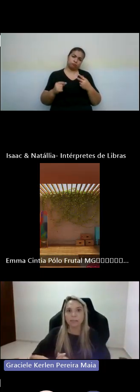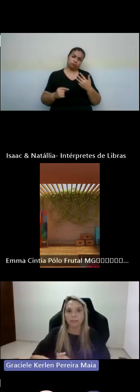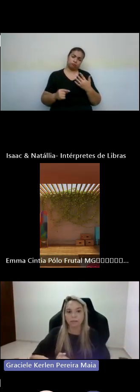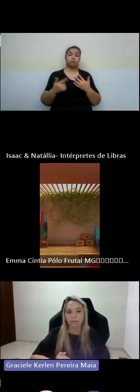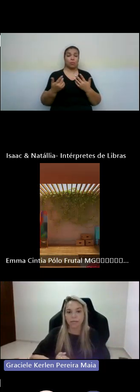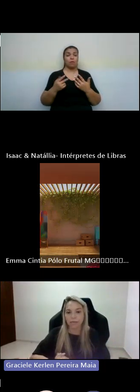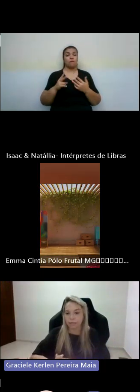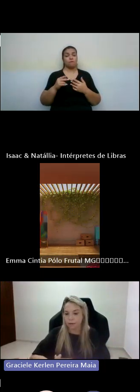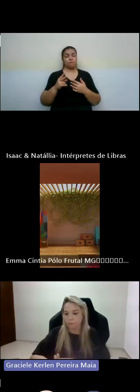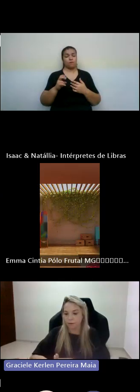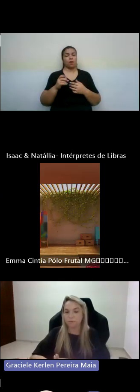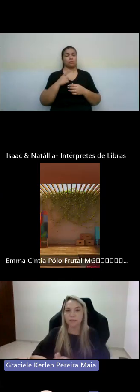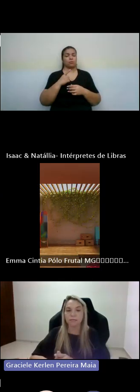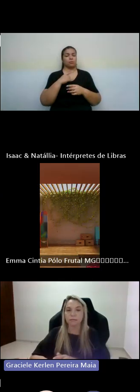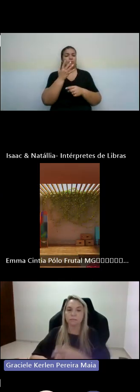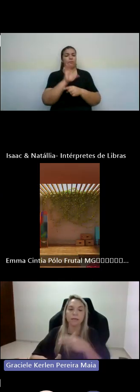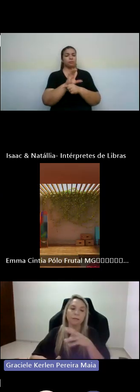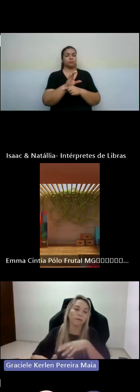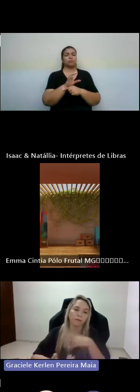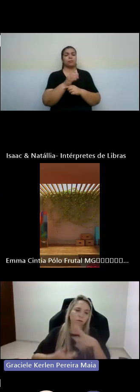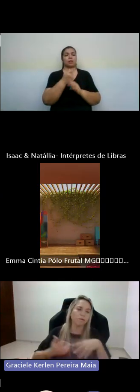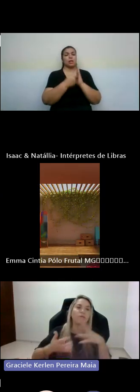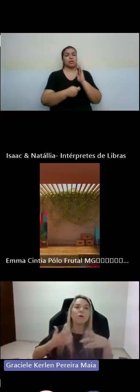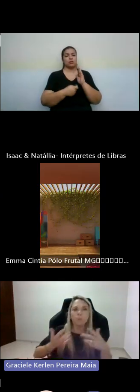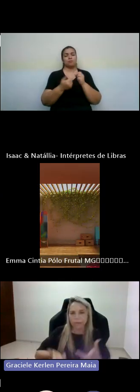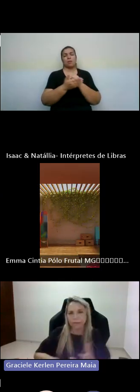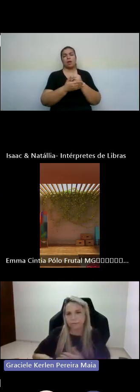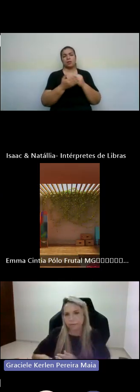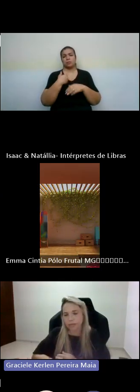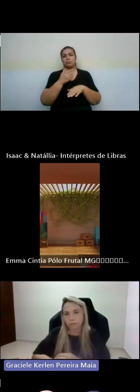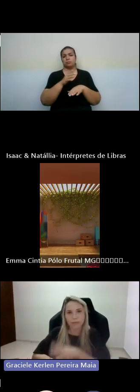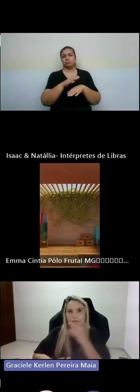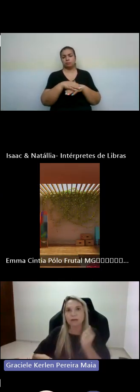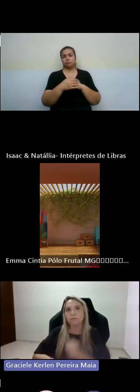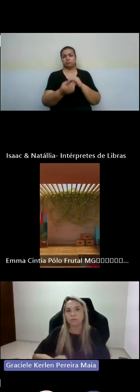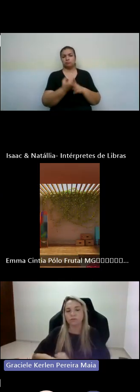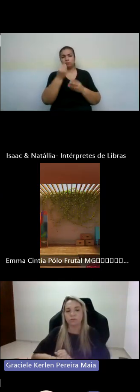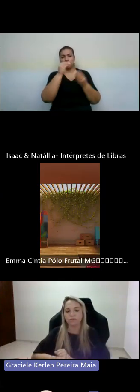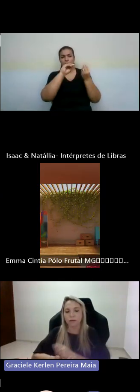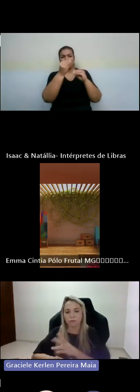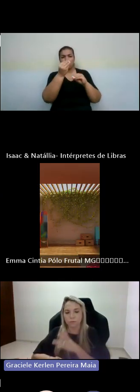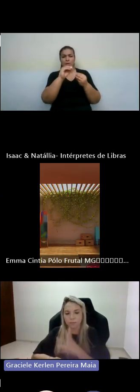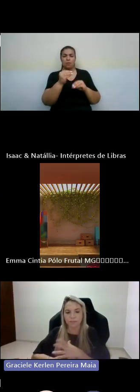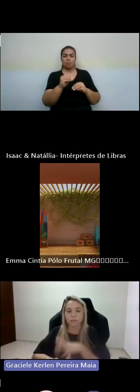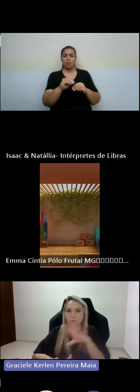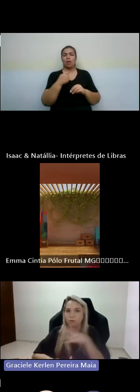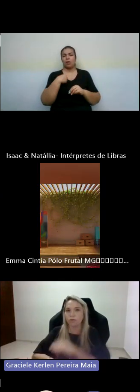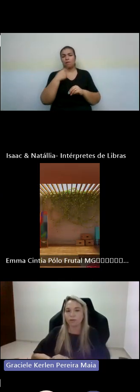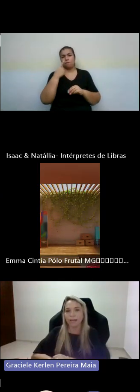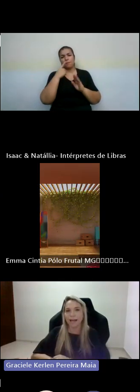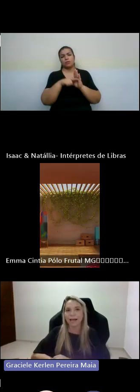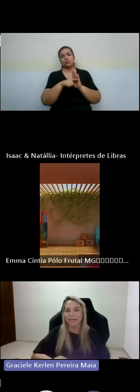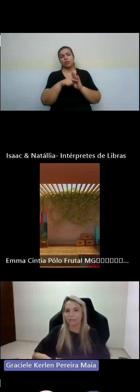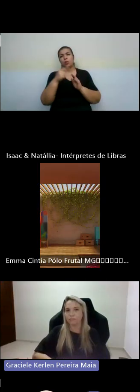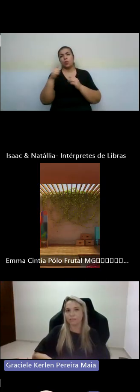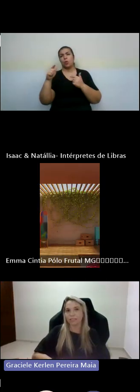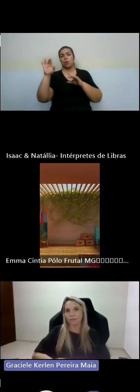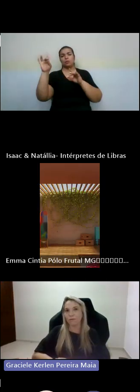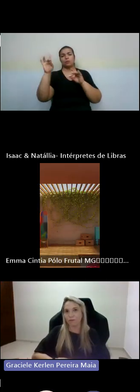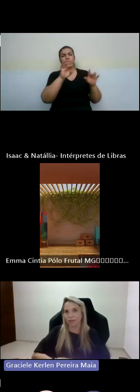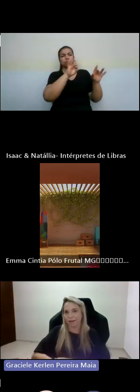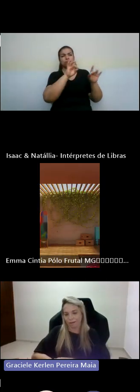texto base que eu criei para vocês, né? Que eu formulei, na verdade. Peguei vários pesquisadores e coloquei lá.